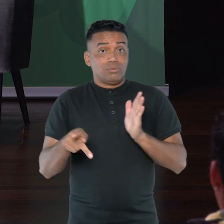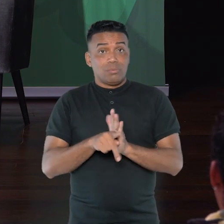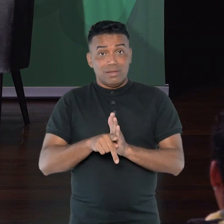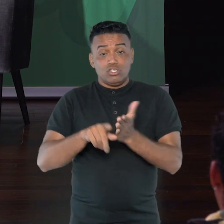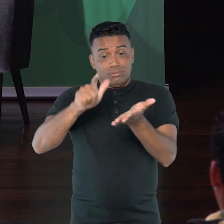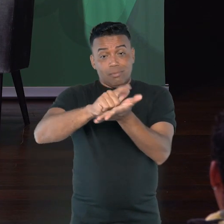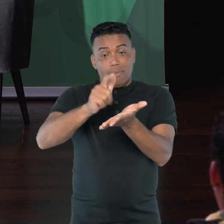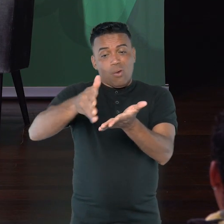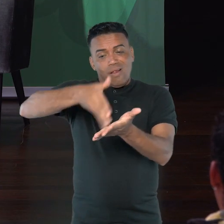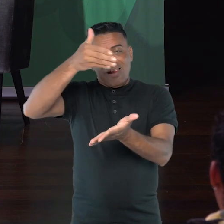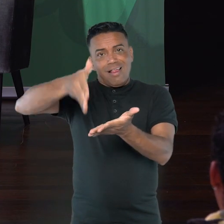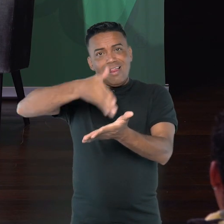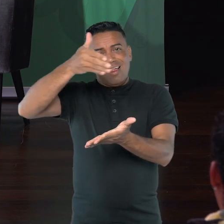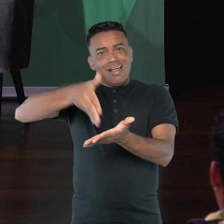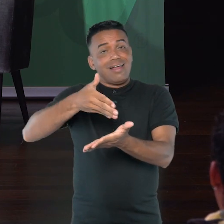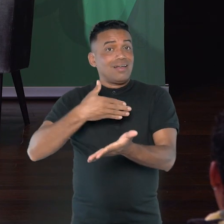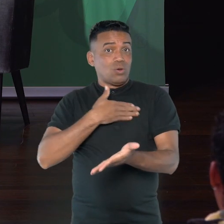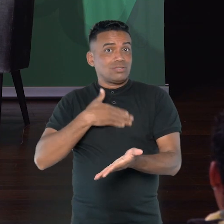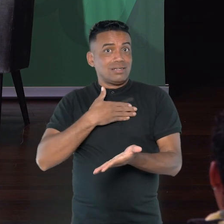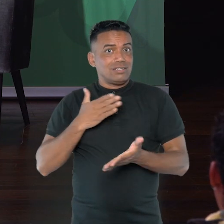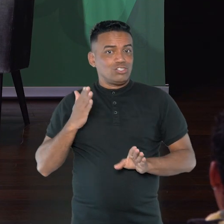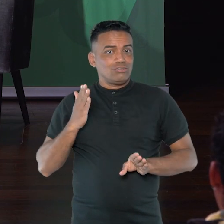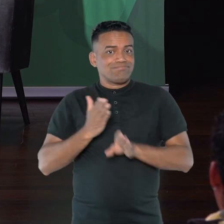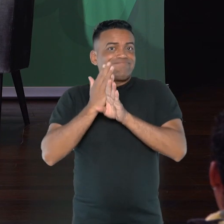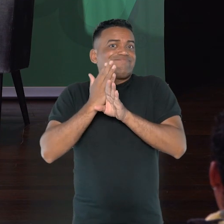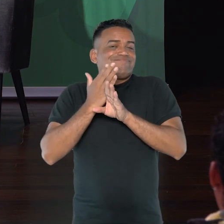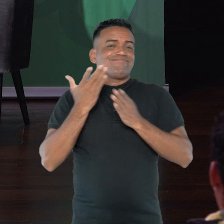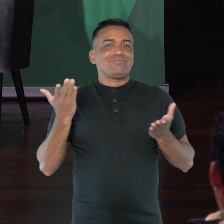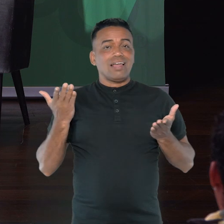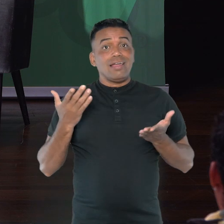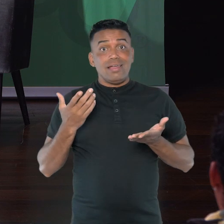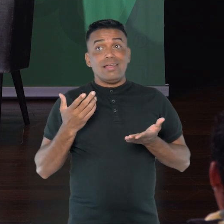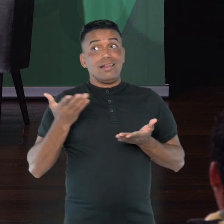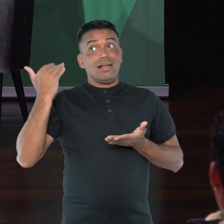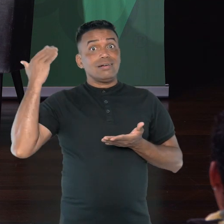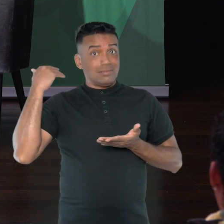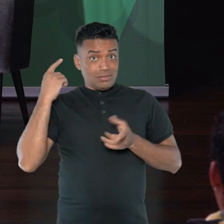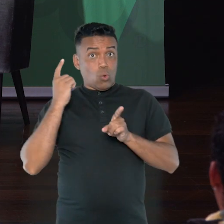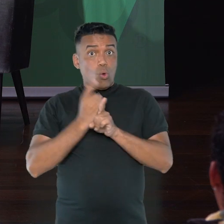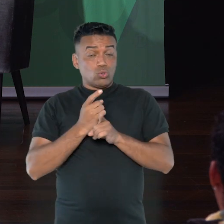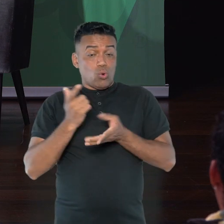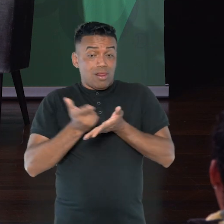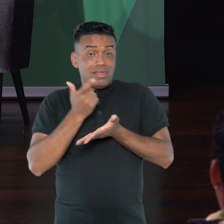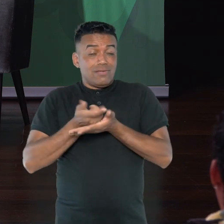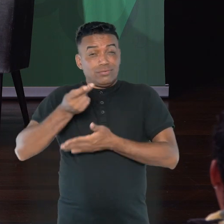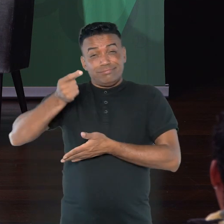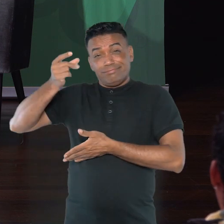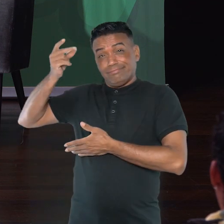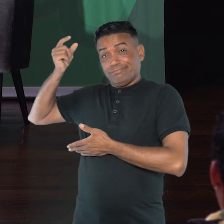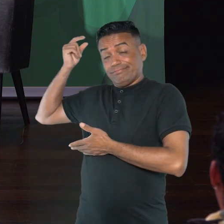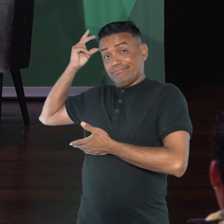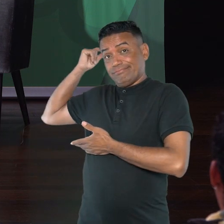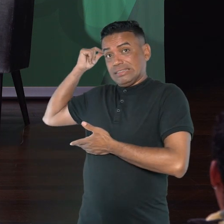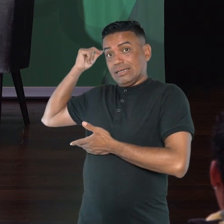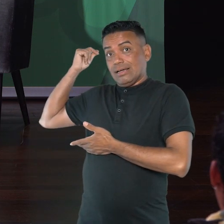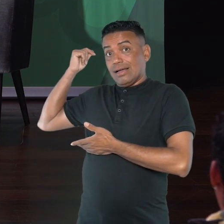físicos, né, hoje, gostaria de encontrar na vida. Ele encontrou um livro antigo e, por trás dele,